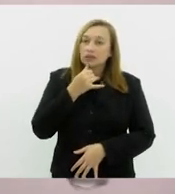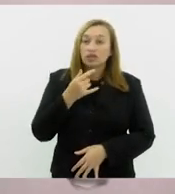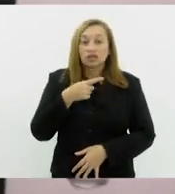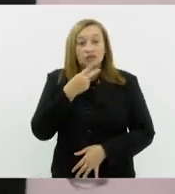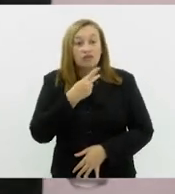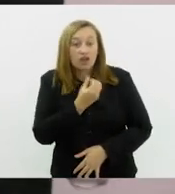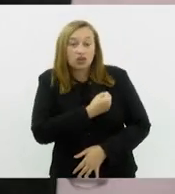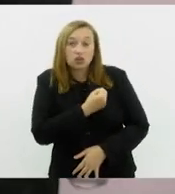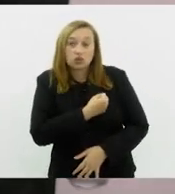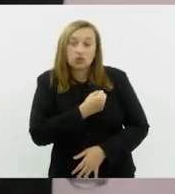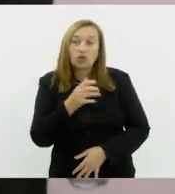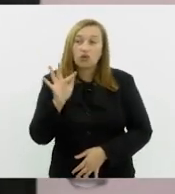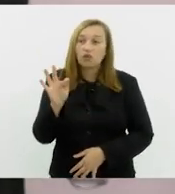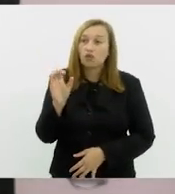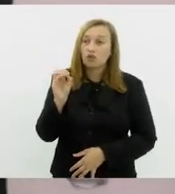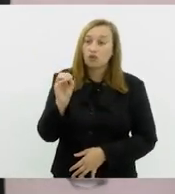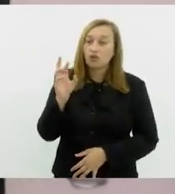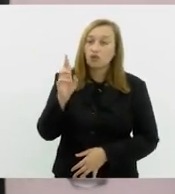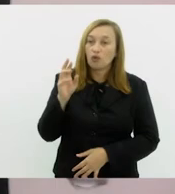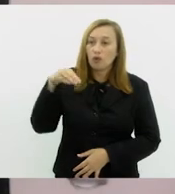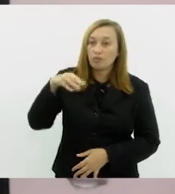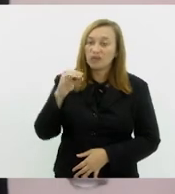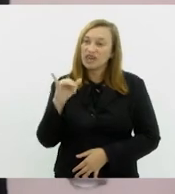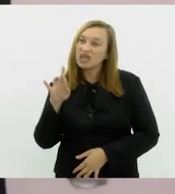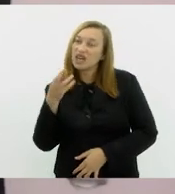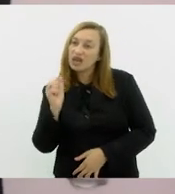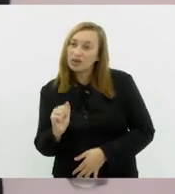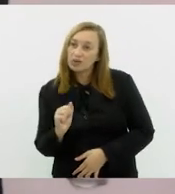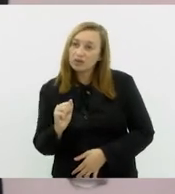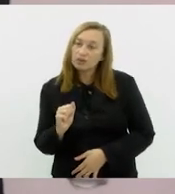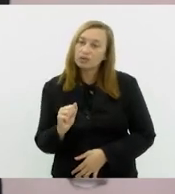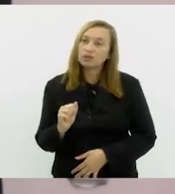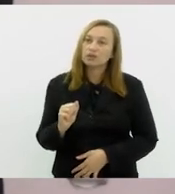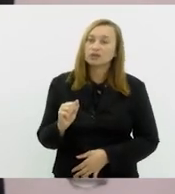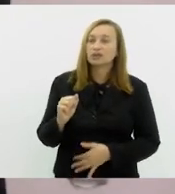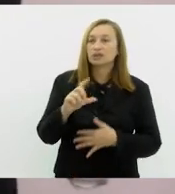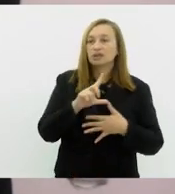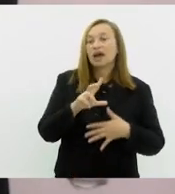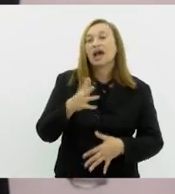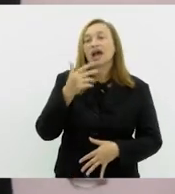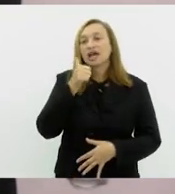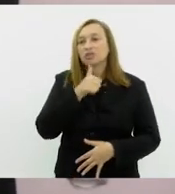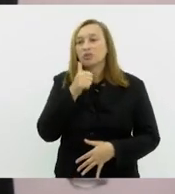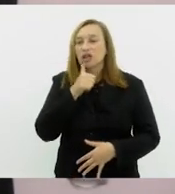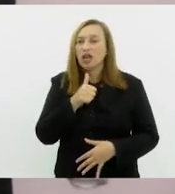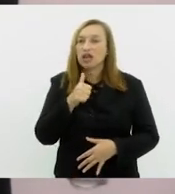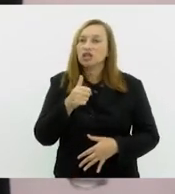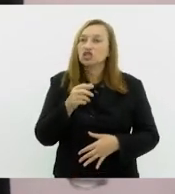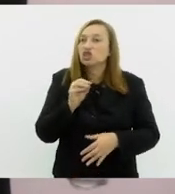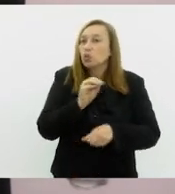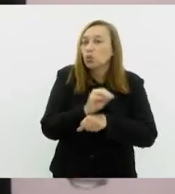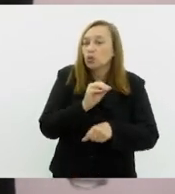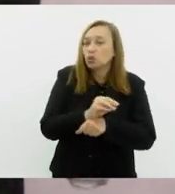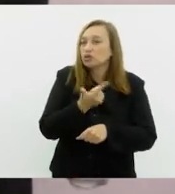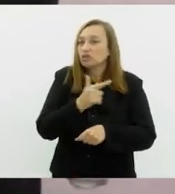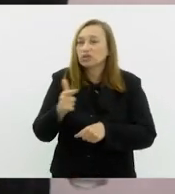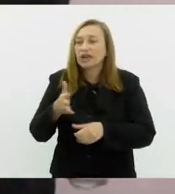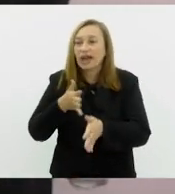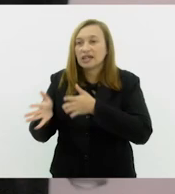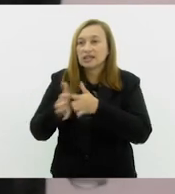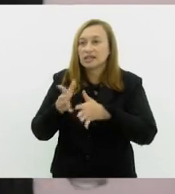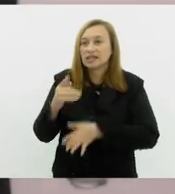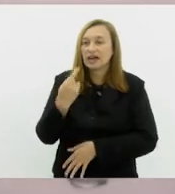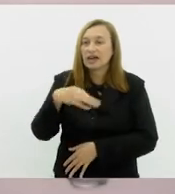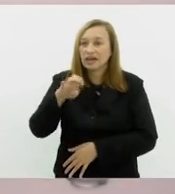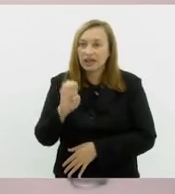do Formigueiro das Américas. Então, as mulheres que cuidam, elas não têm acesso à creche. As mulheres que cuidam não têm acesso